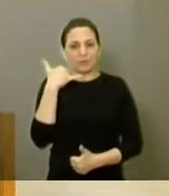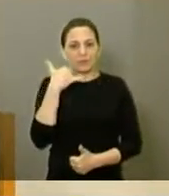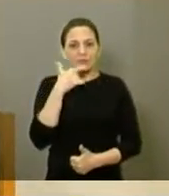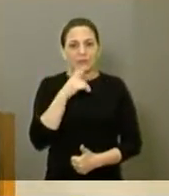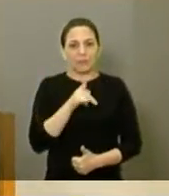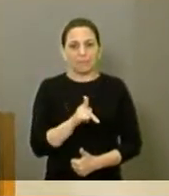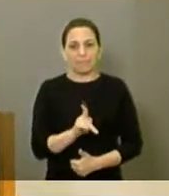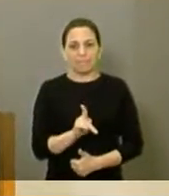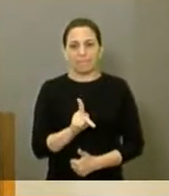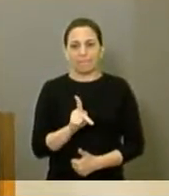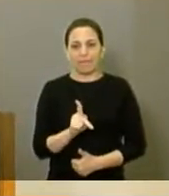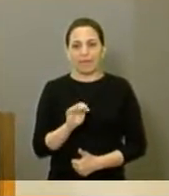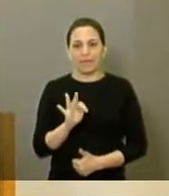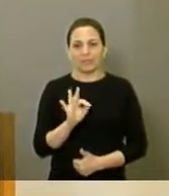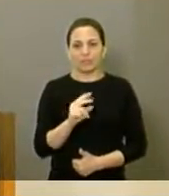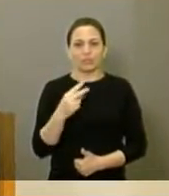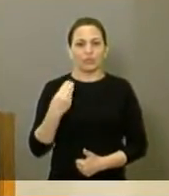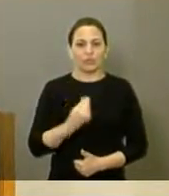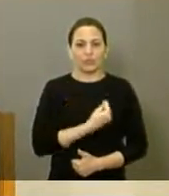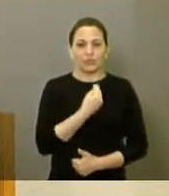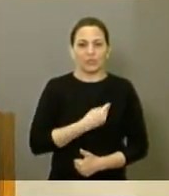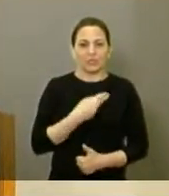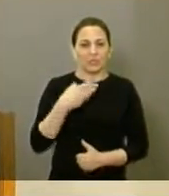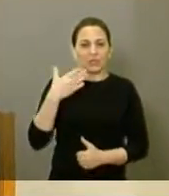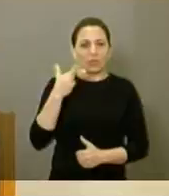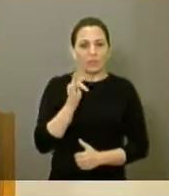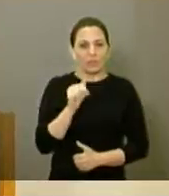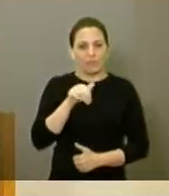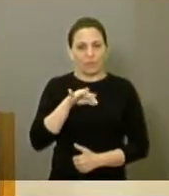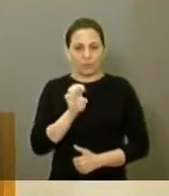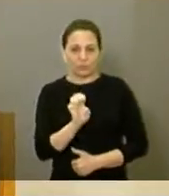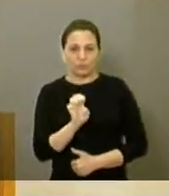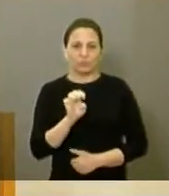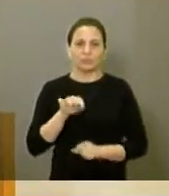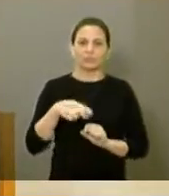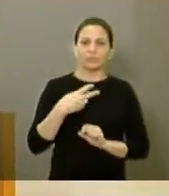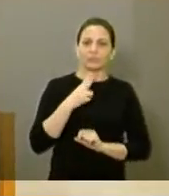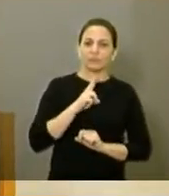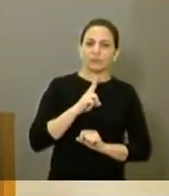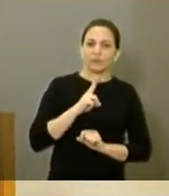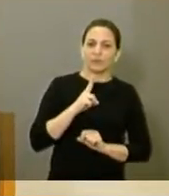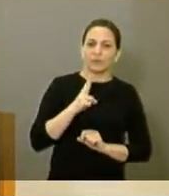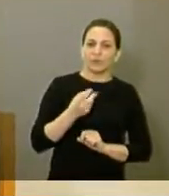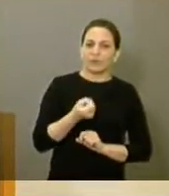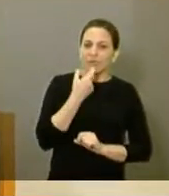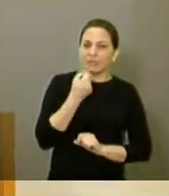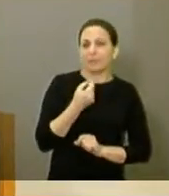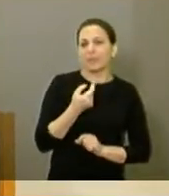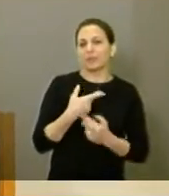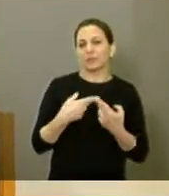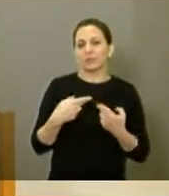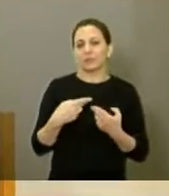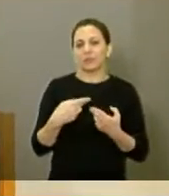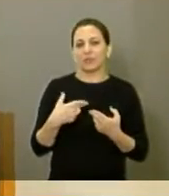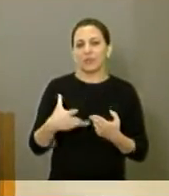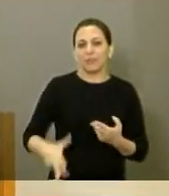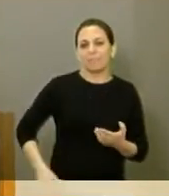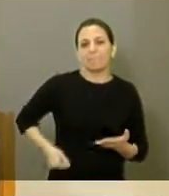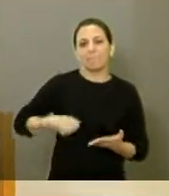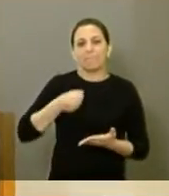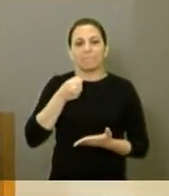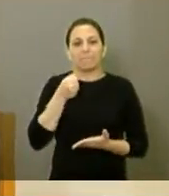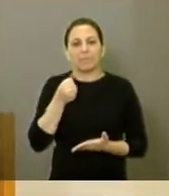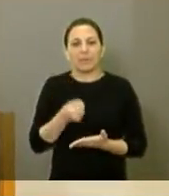na fonte e não foi fácil meu amigo battisti só para dar medo de ponto eu tive que desenbolsar